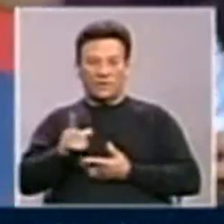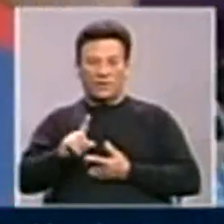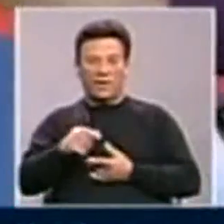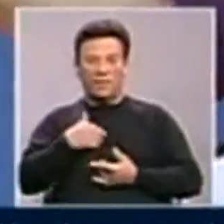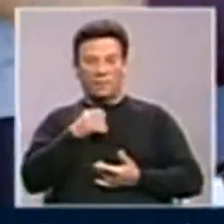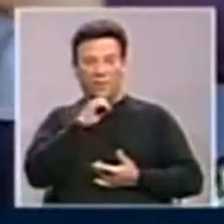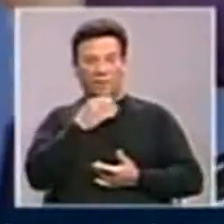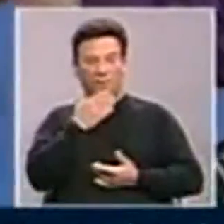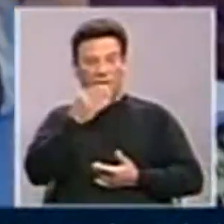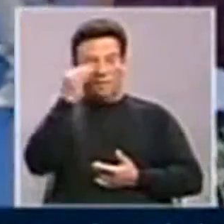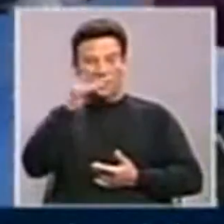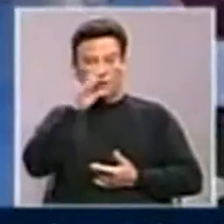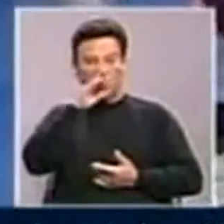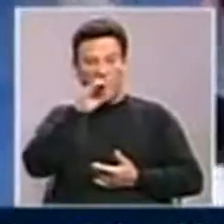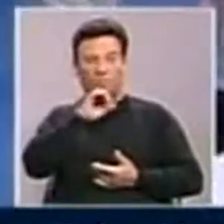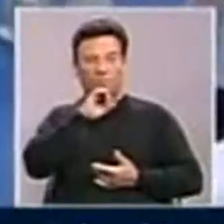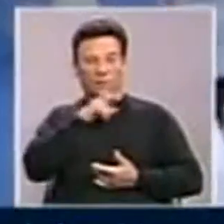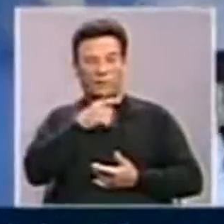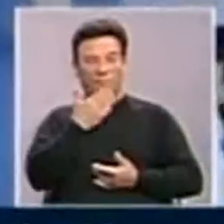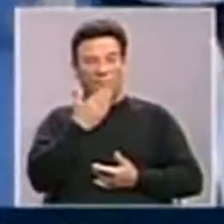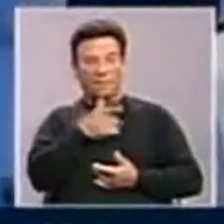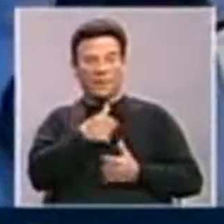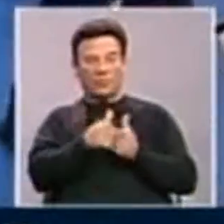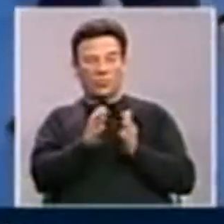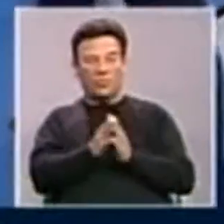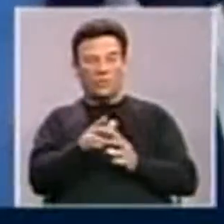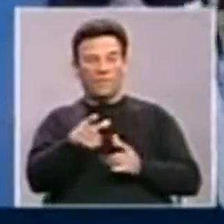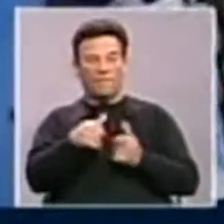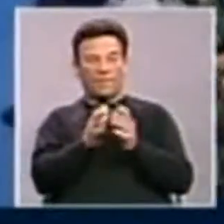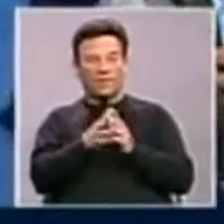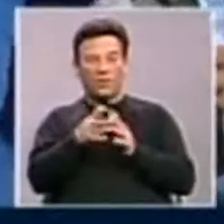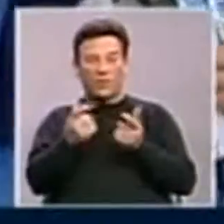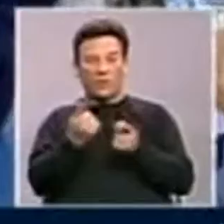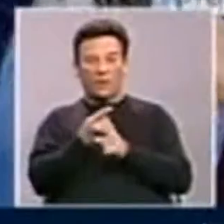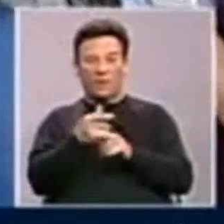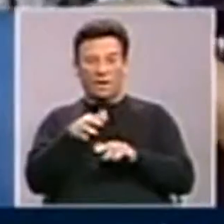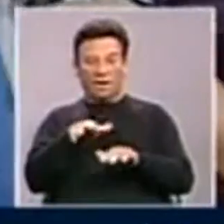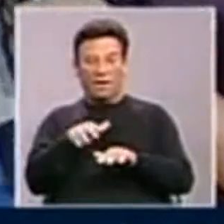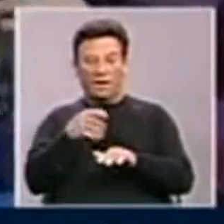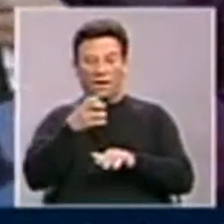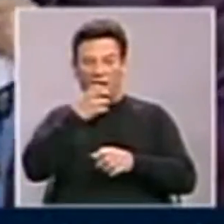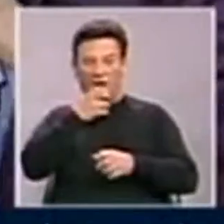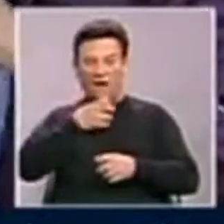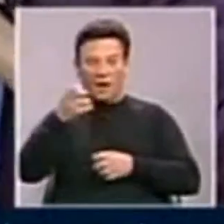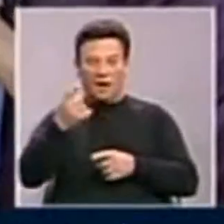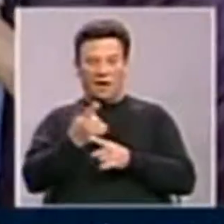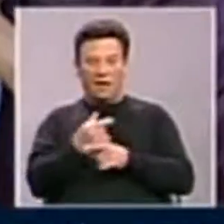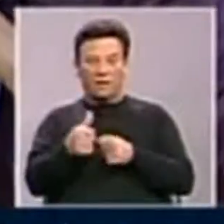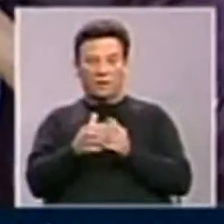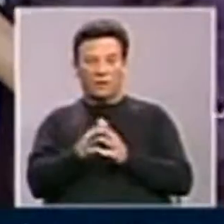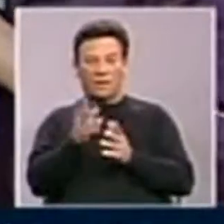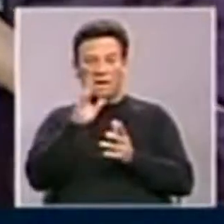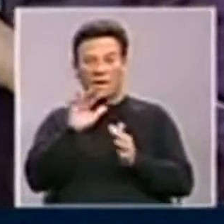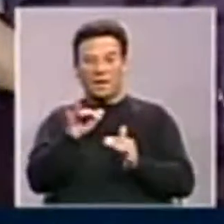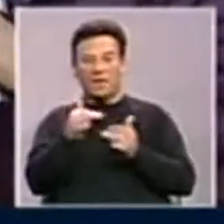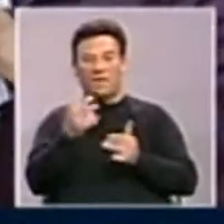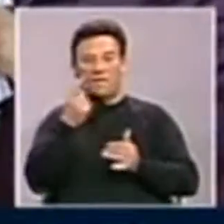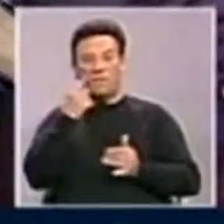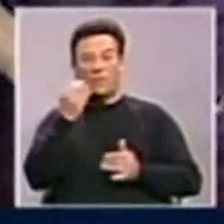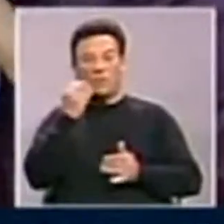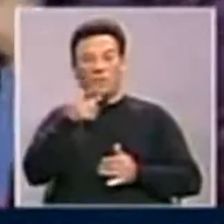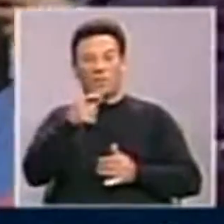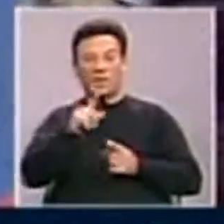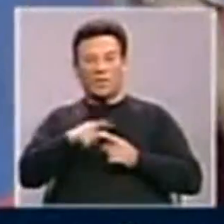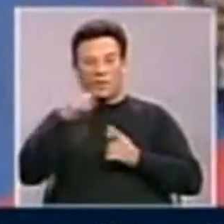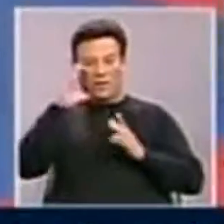pedir era ao professor se podia pedirmos a eles que fizessem estas coisas que eles estavam a fazer há bocadinho, aqueles gritos e tudo, para vermos a forma como eles conseguem também